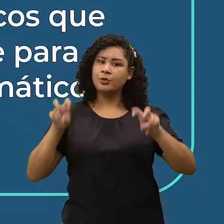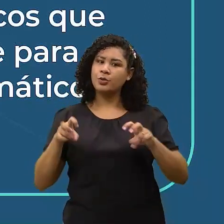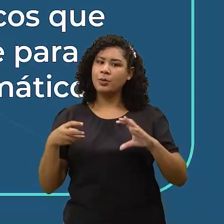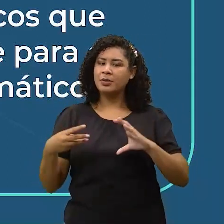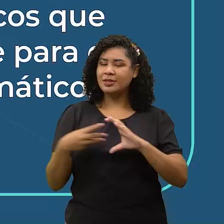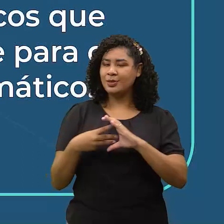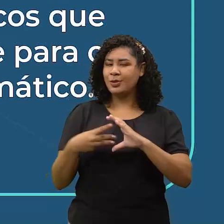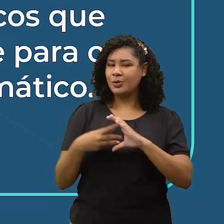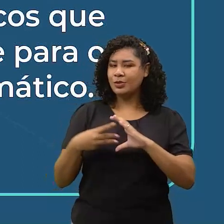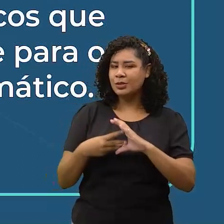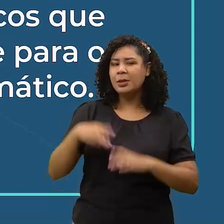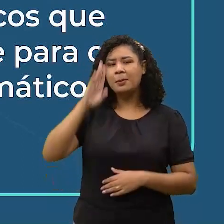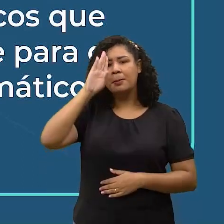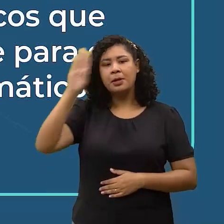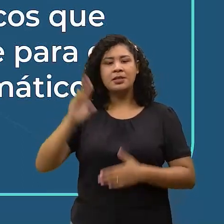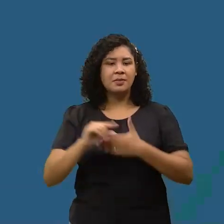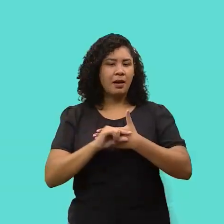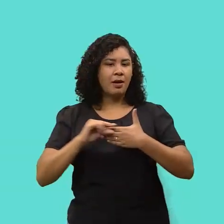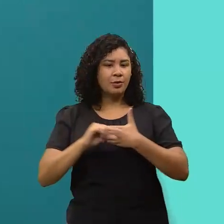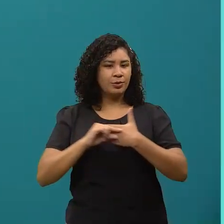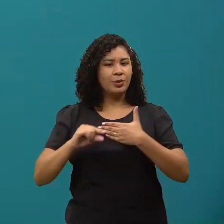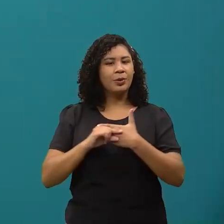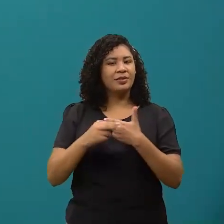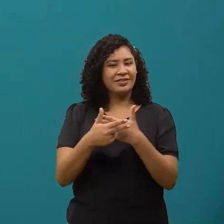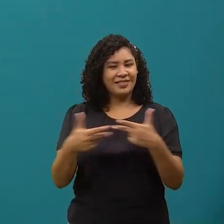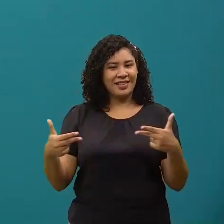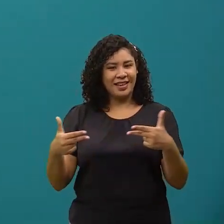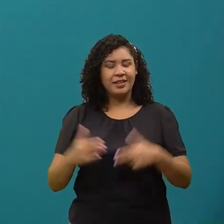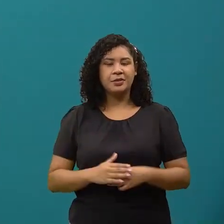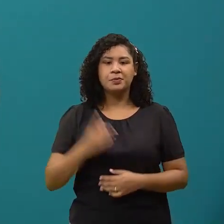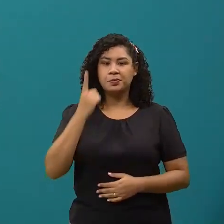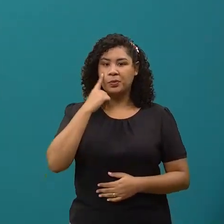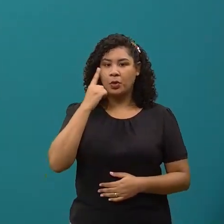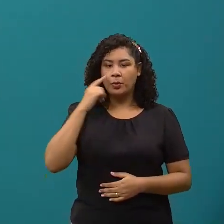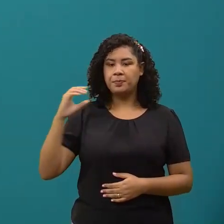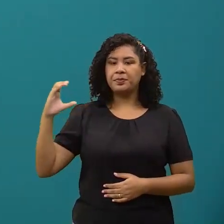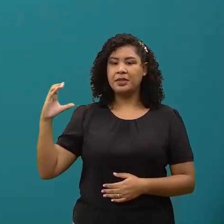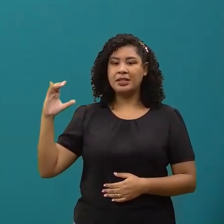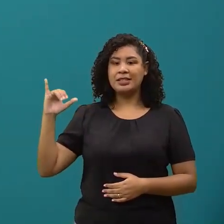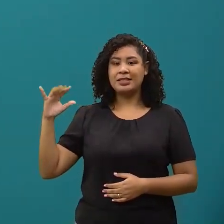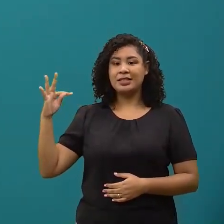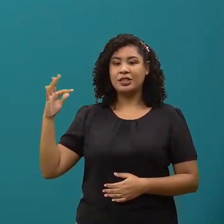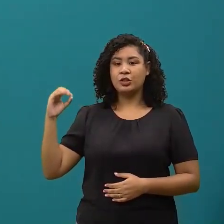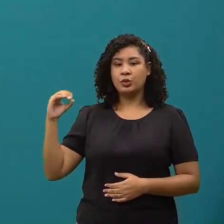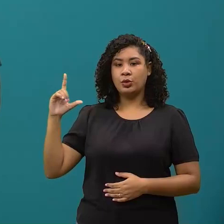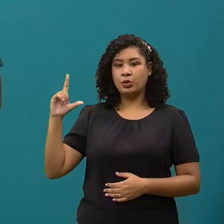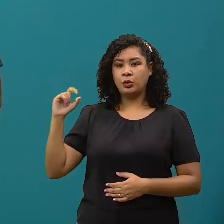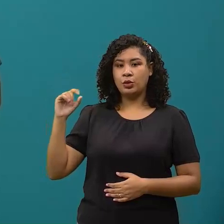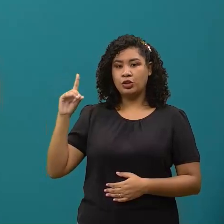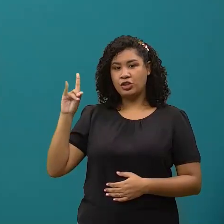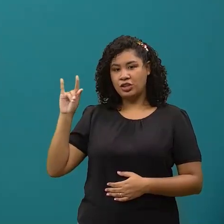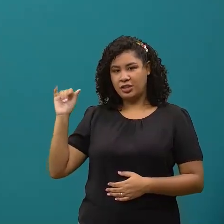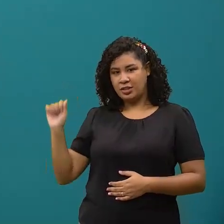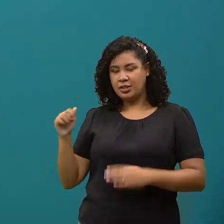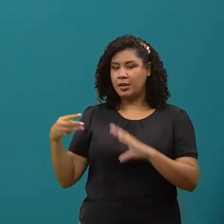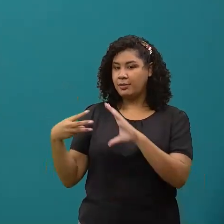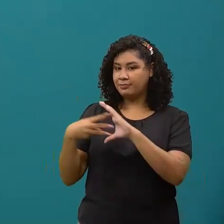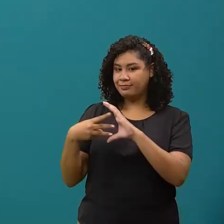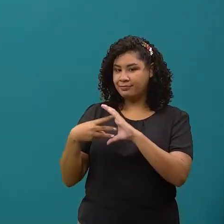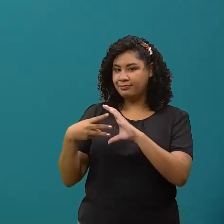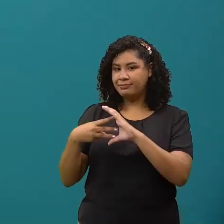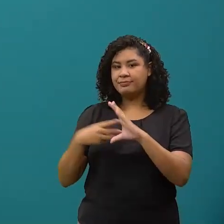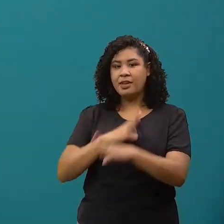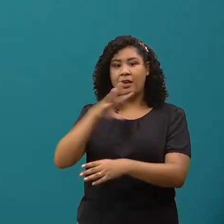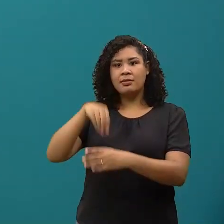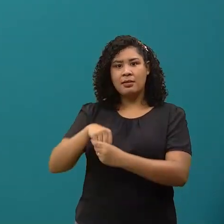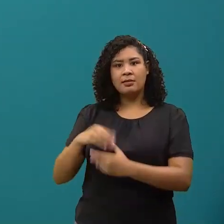principais cientistas e etc. Pessoal, a citologia ela é uma área dentro da biologia que estuda